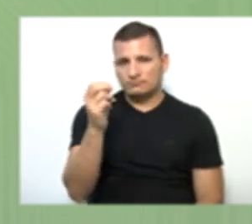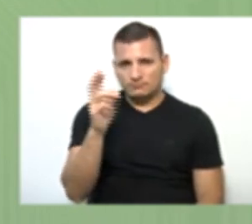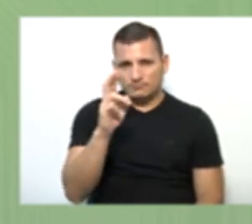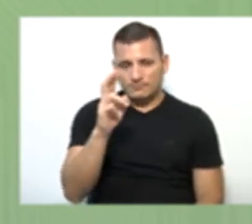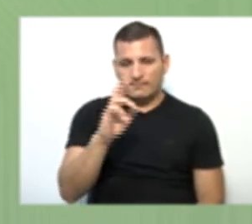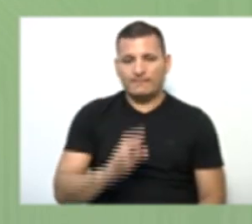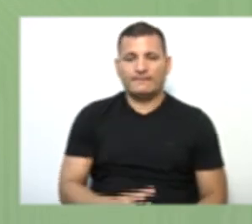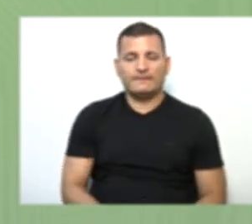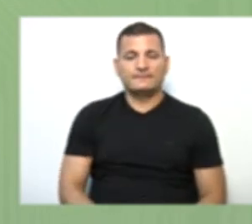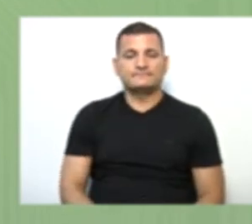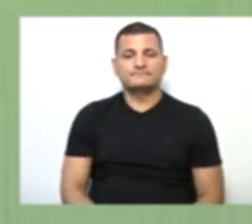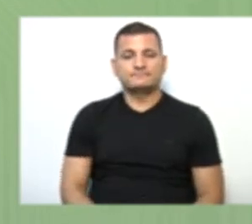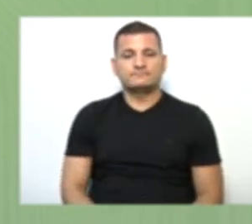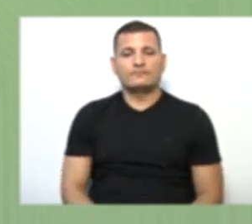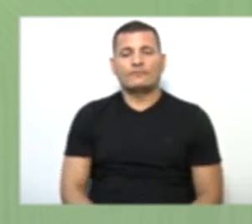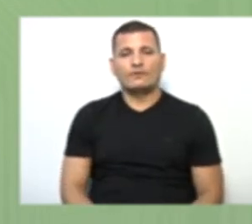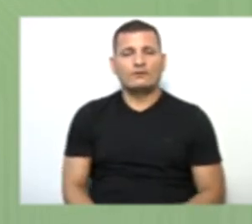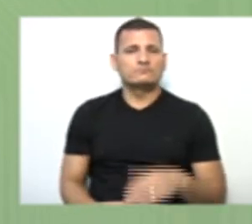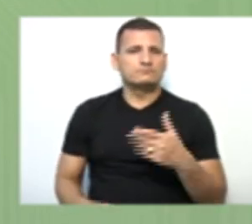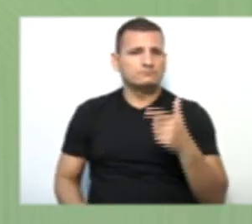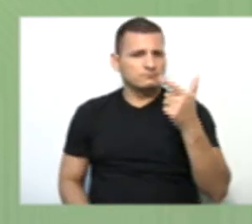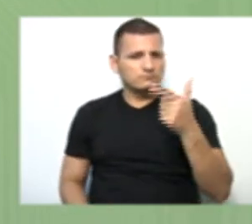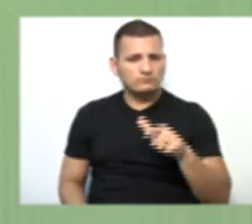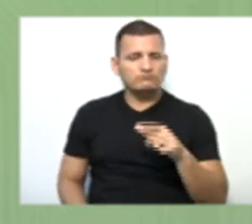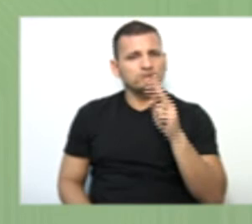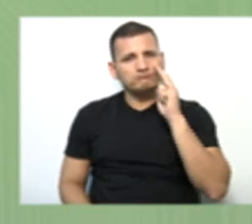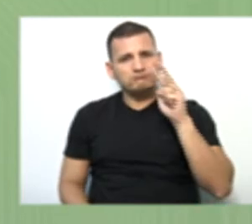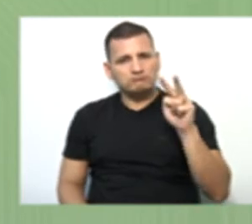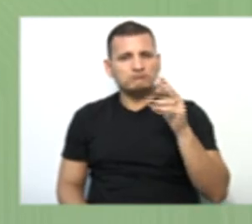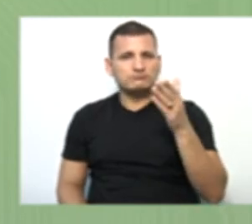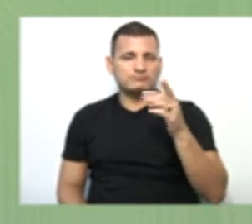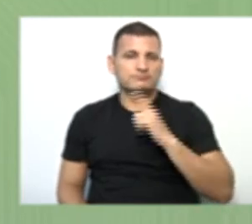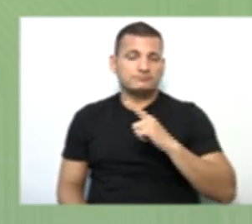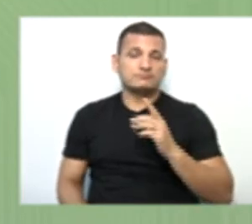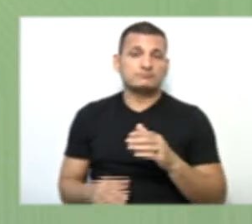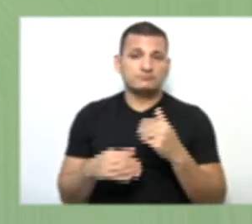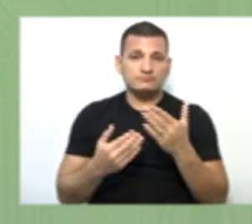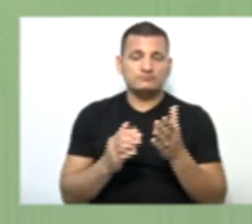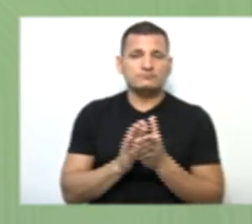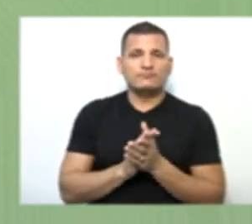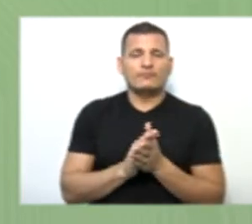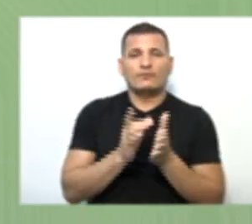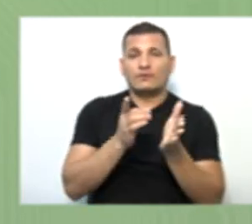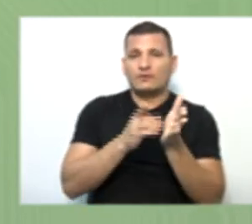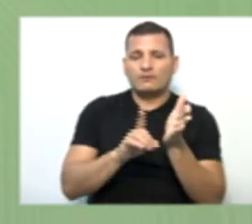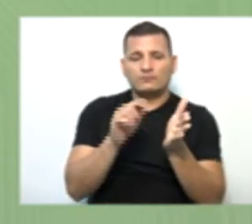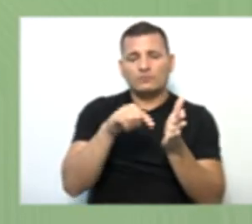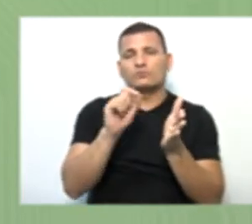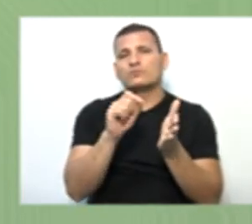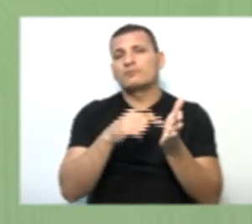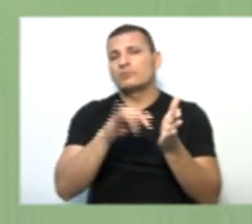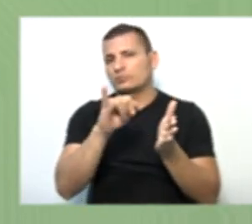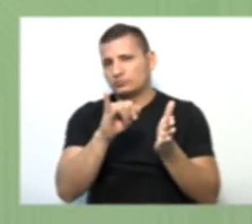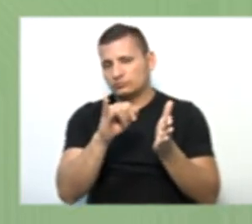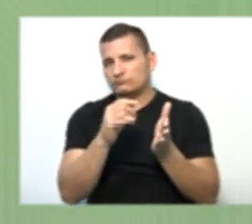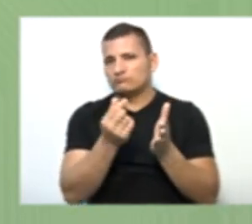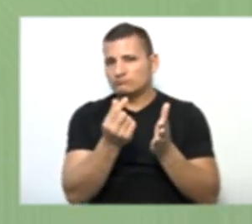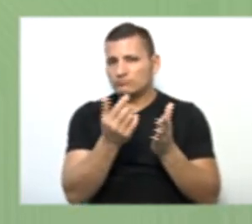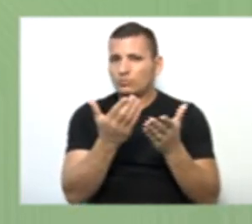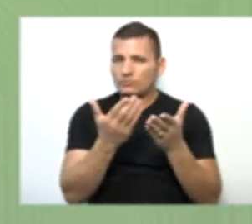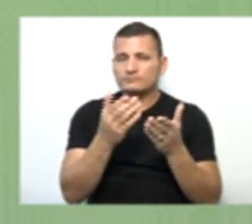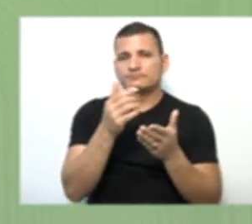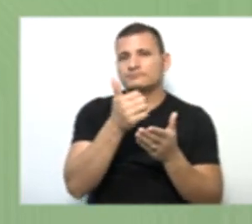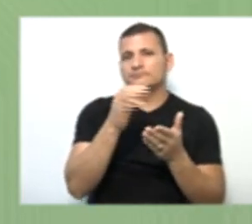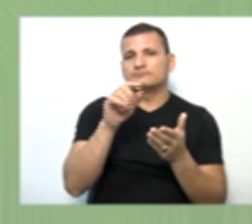R$10.500. Exatamente. Mais uma vez podemos observar aqui. Então, débito, impostos a pagar no valor de